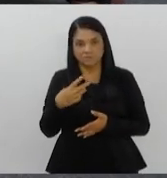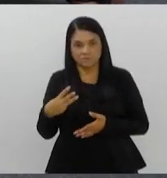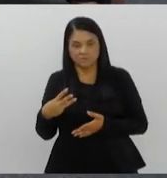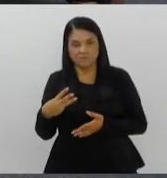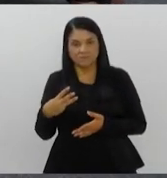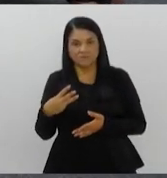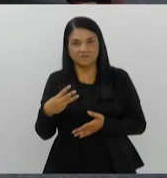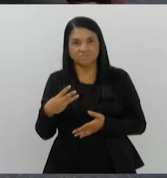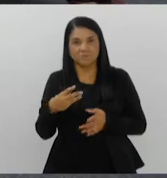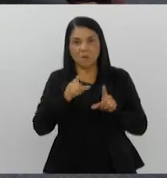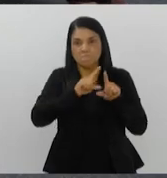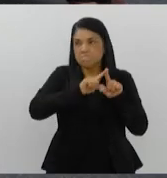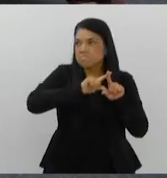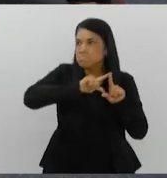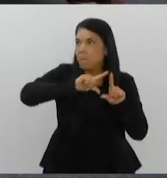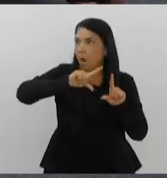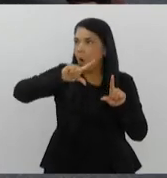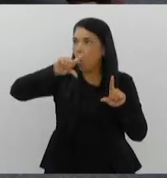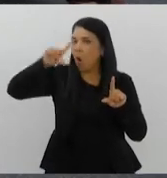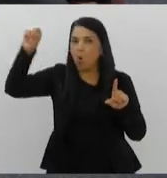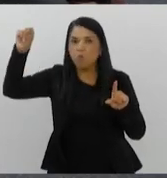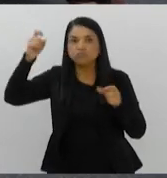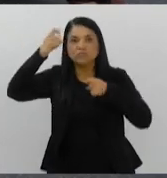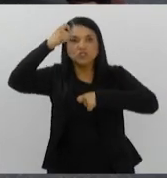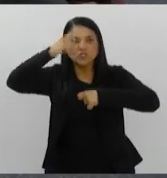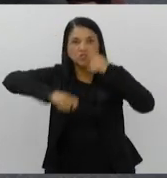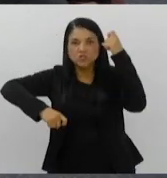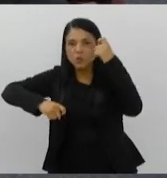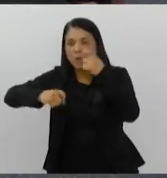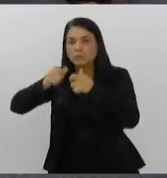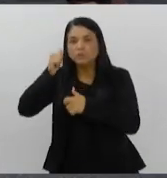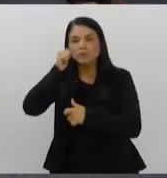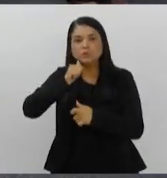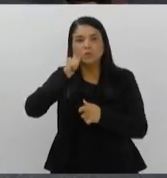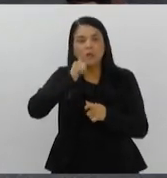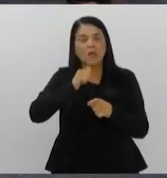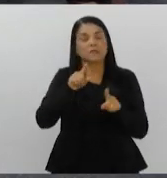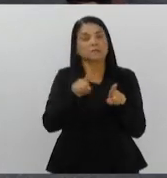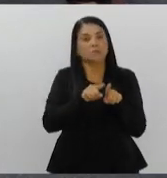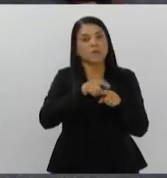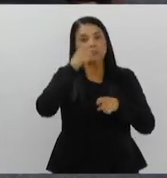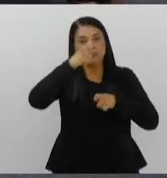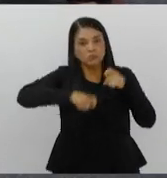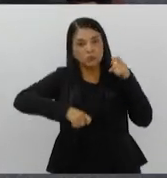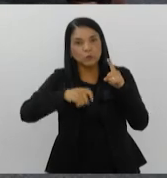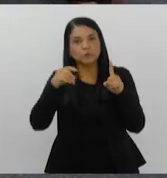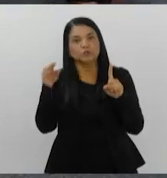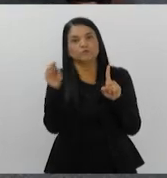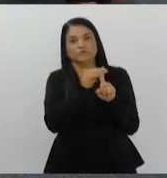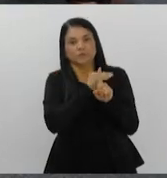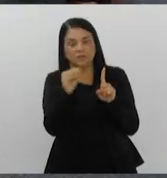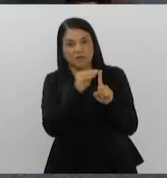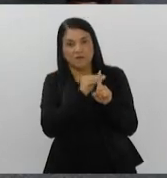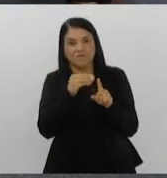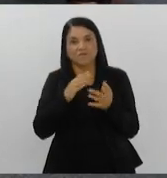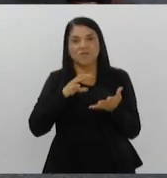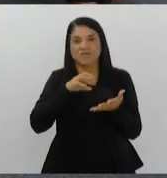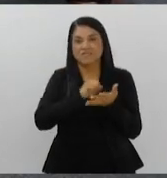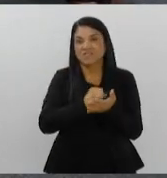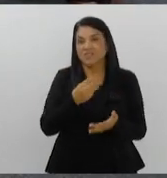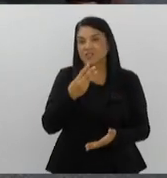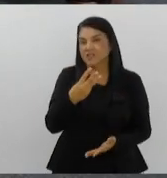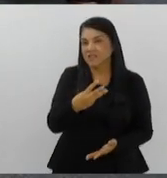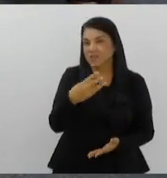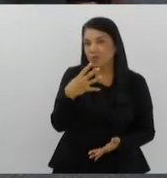um recorde de casos de estupros e estupros de vulneráveis. Foram registrados quase 84 mil